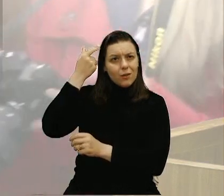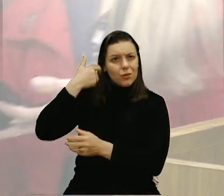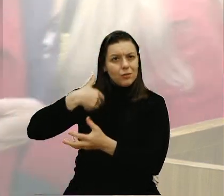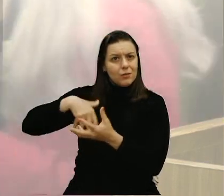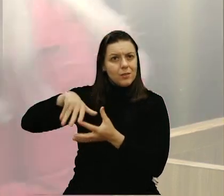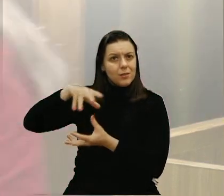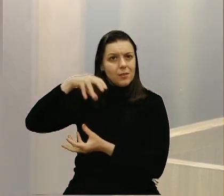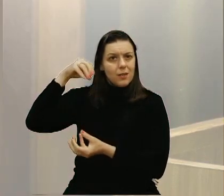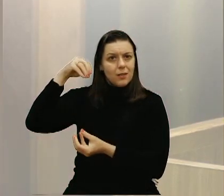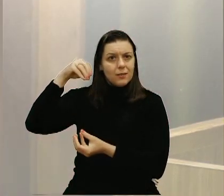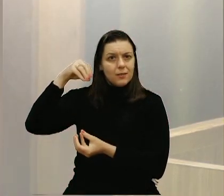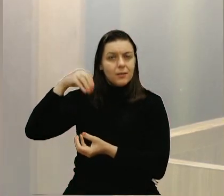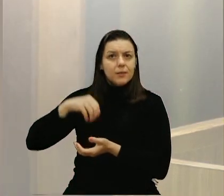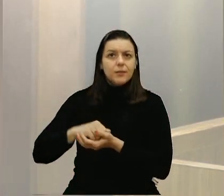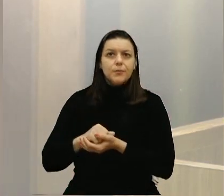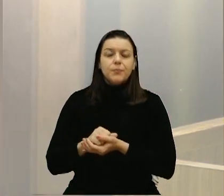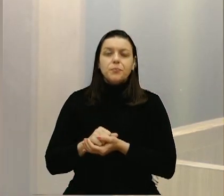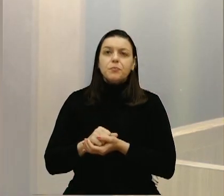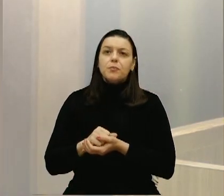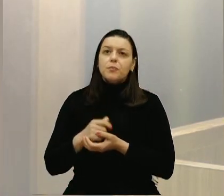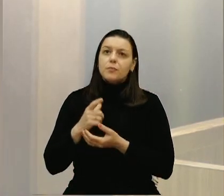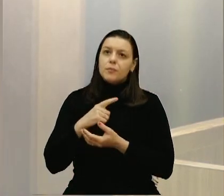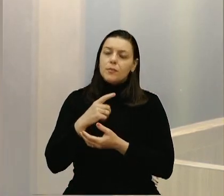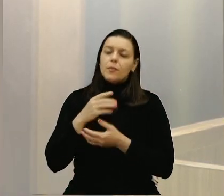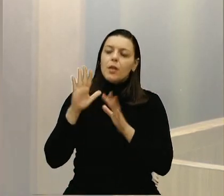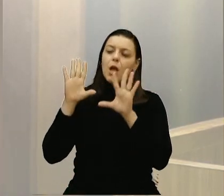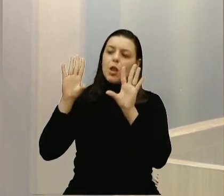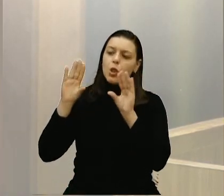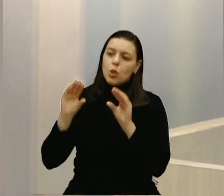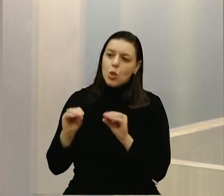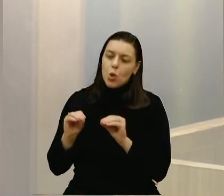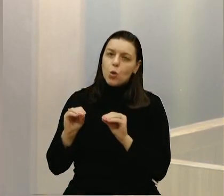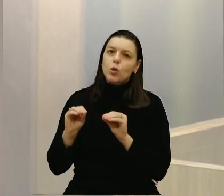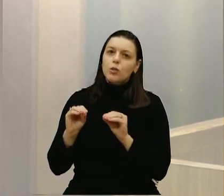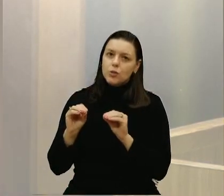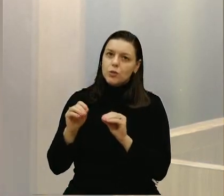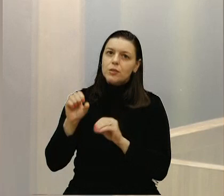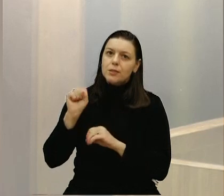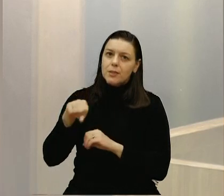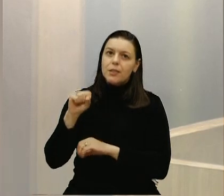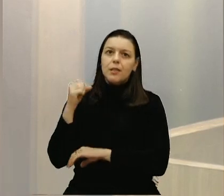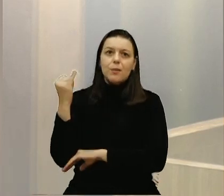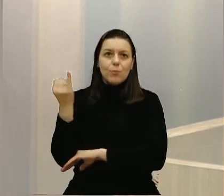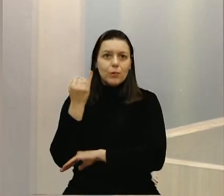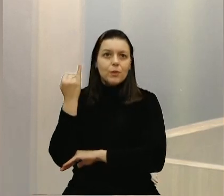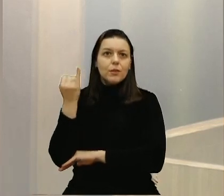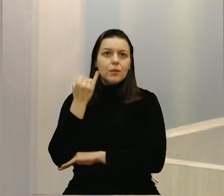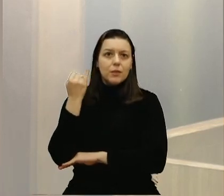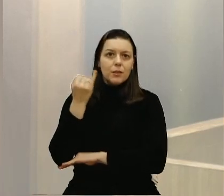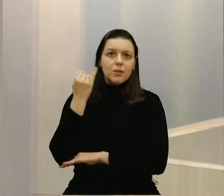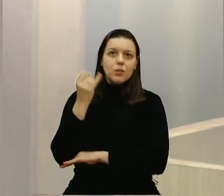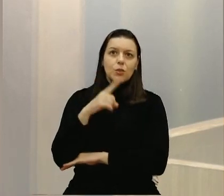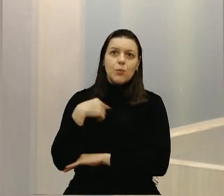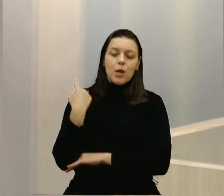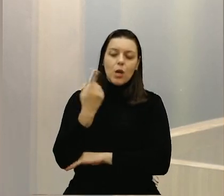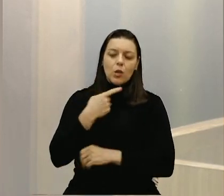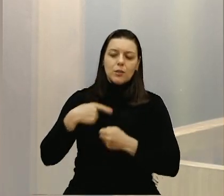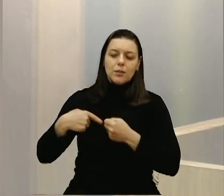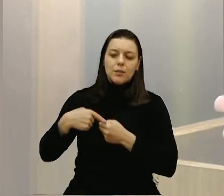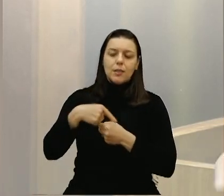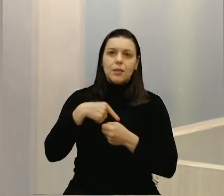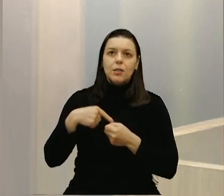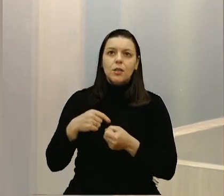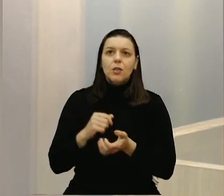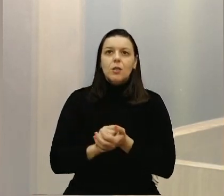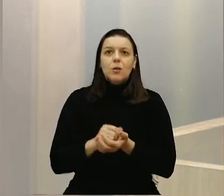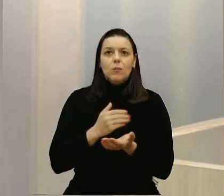acho que estamos numa noite, de fato, solene e muito importante para a nossa cidade. Eu não posso